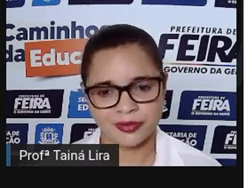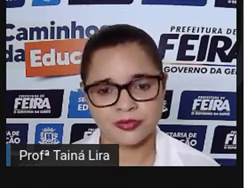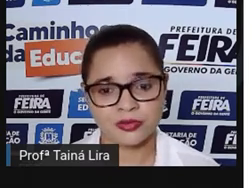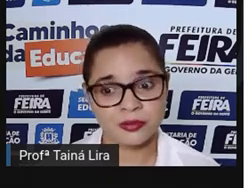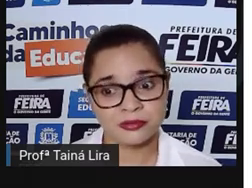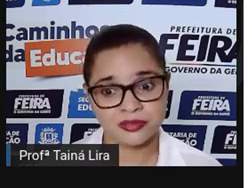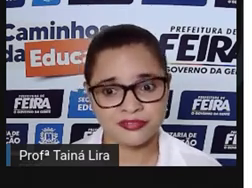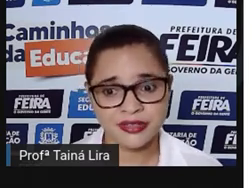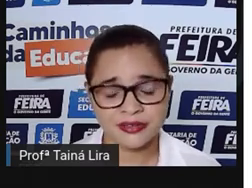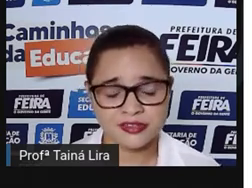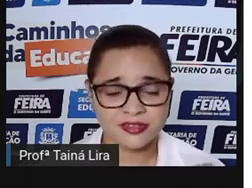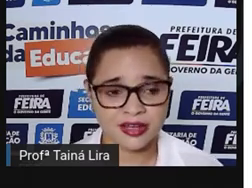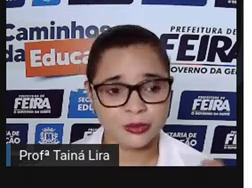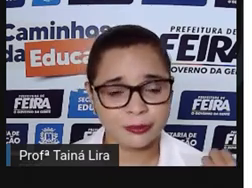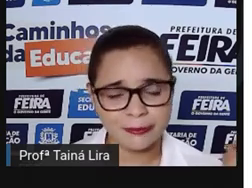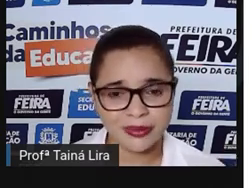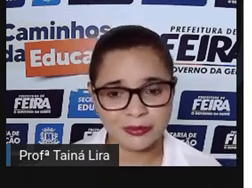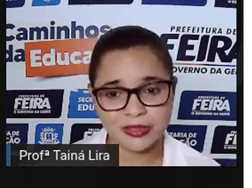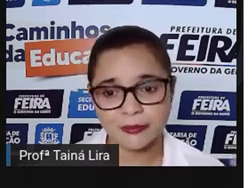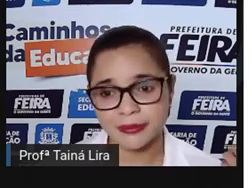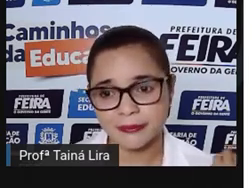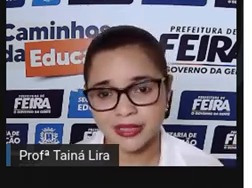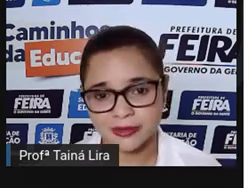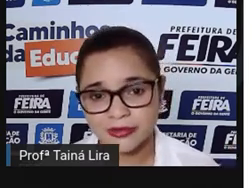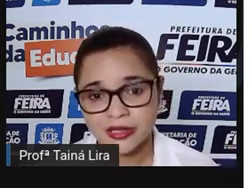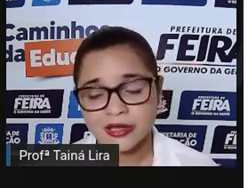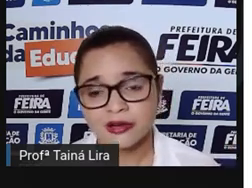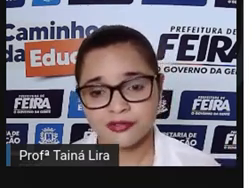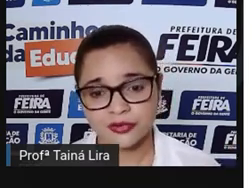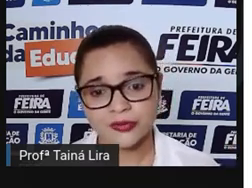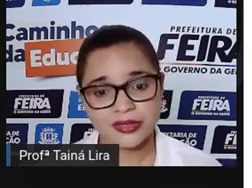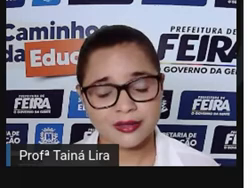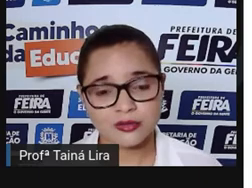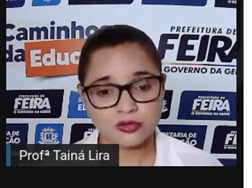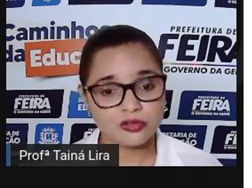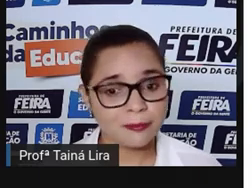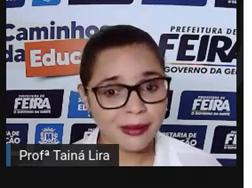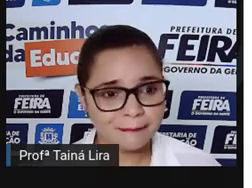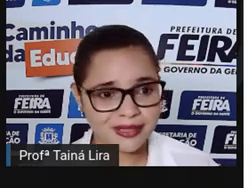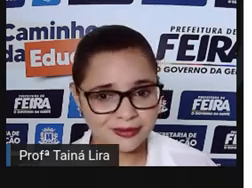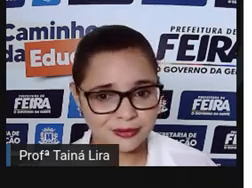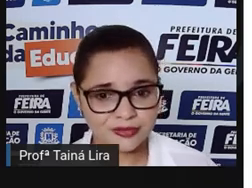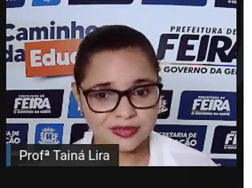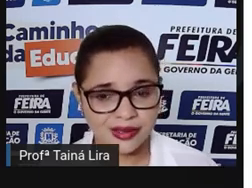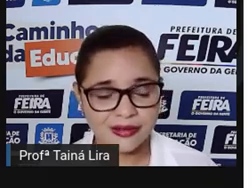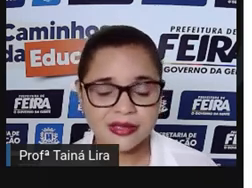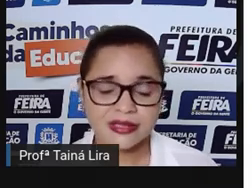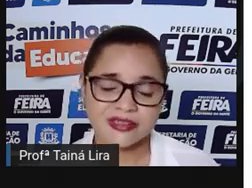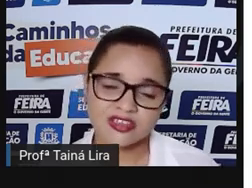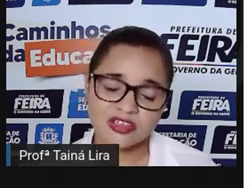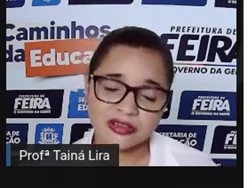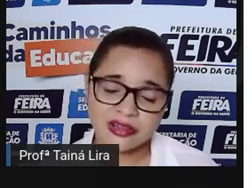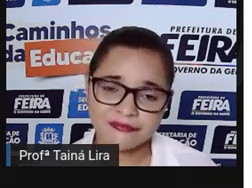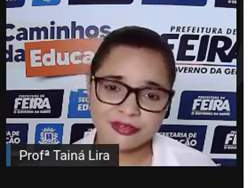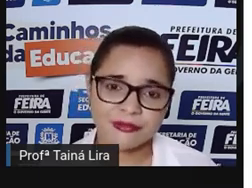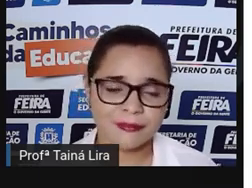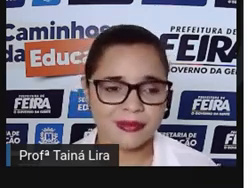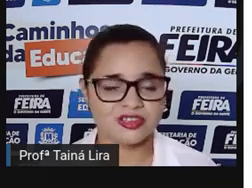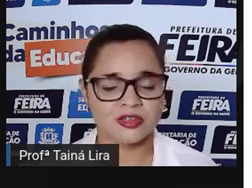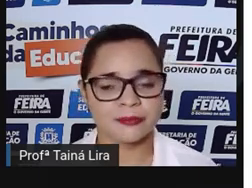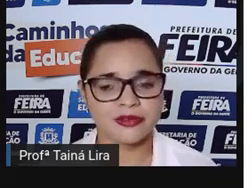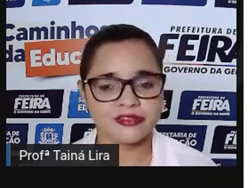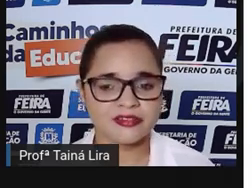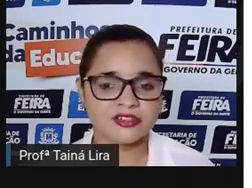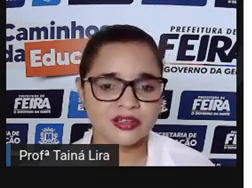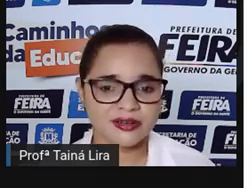precursor. Precursor é algo que vem antes, tá? Do papel. Então, primeiro foram criados os papiros, tá? E a gente até viu uma